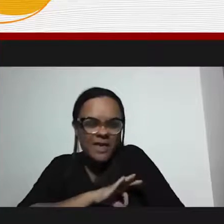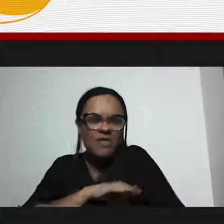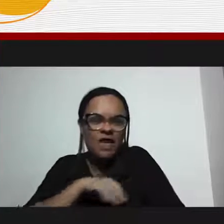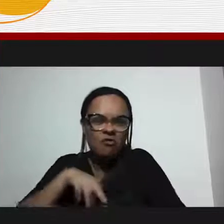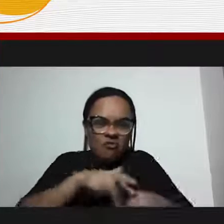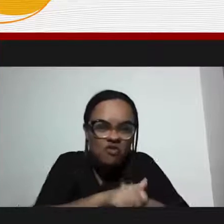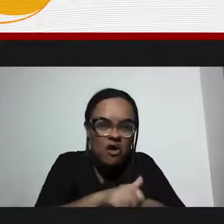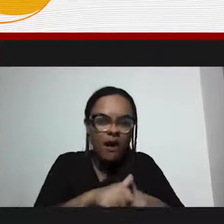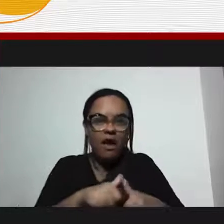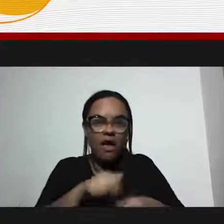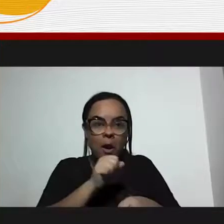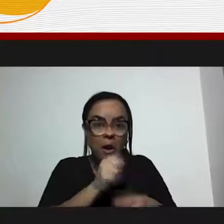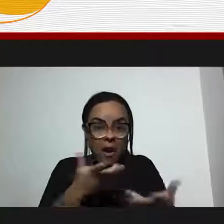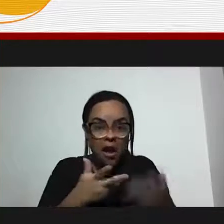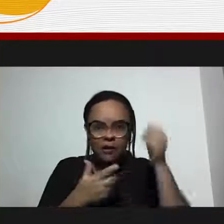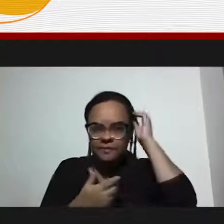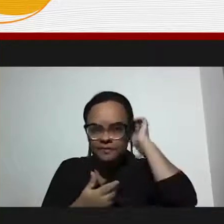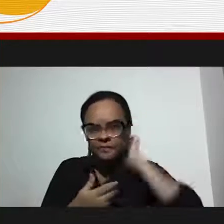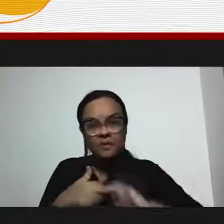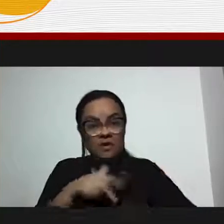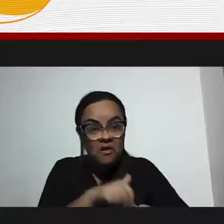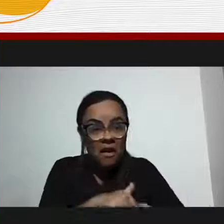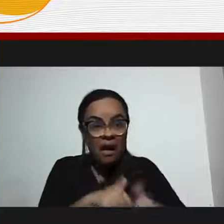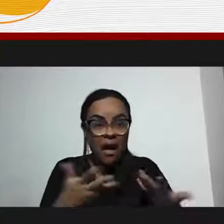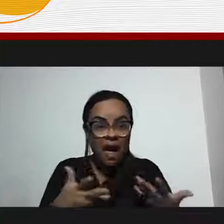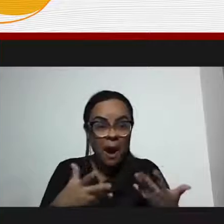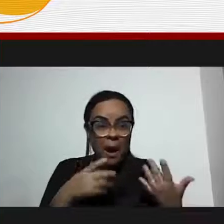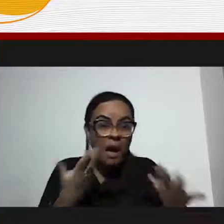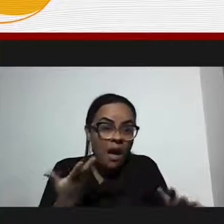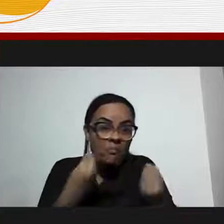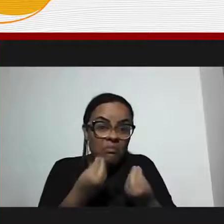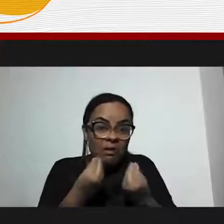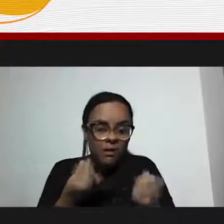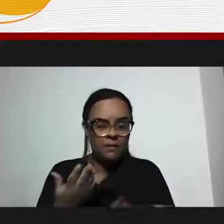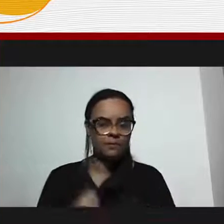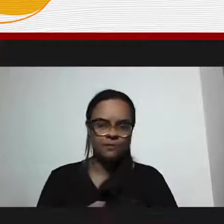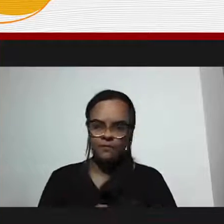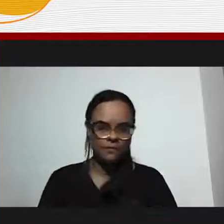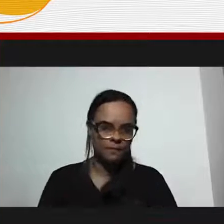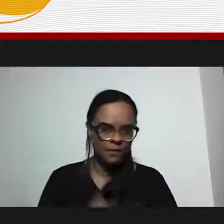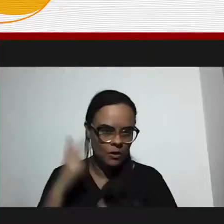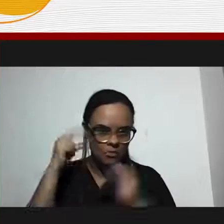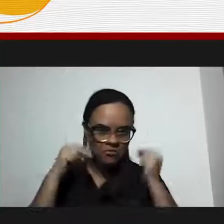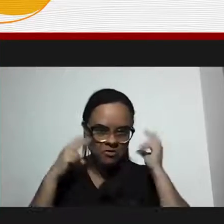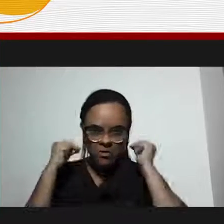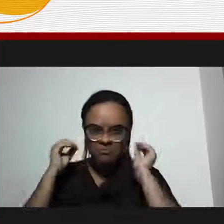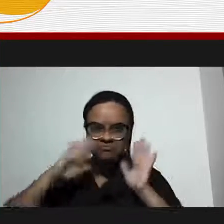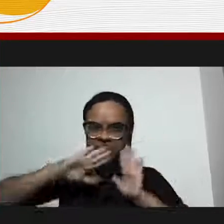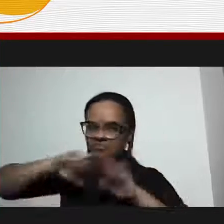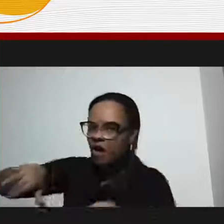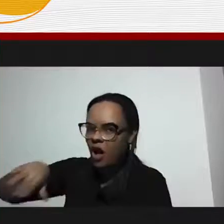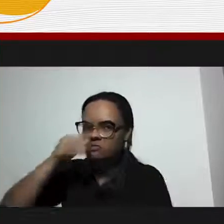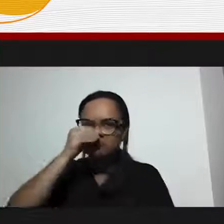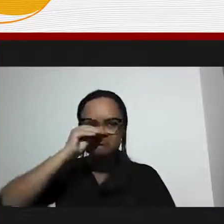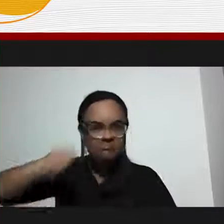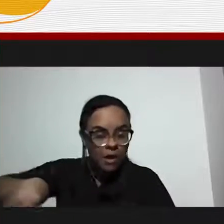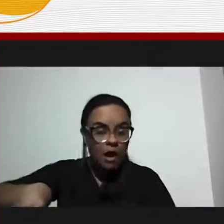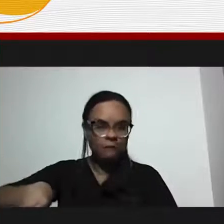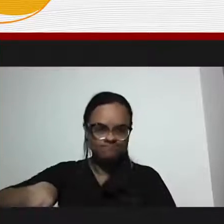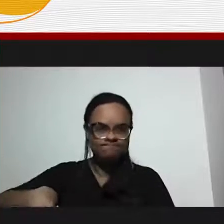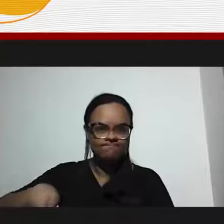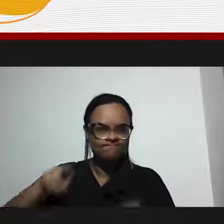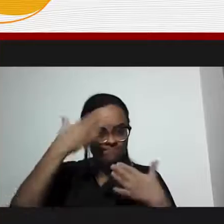para com isso, seu maluco, tá correndo à toa, isso e aquilo. Mas eu não dei ouvido para a sociedade, eu acreditava no